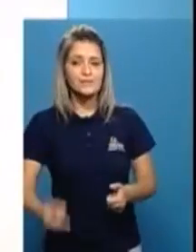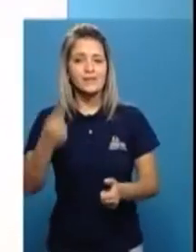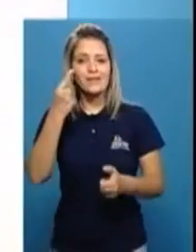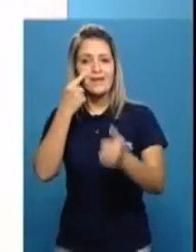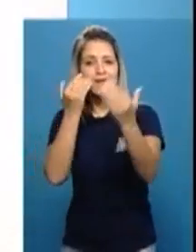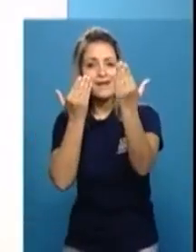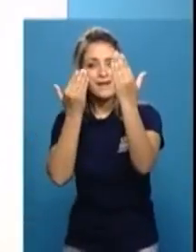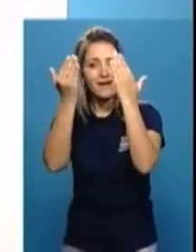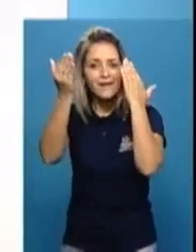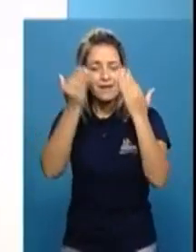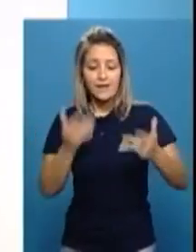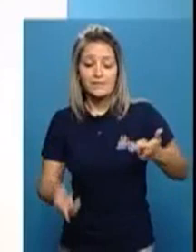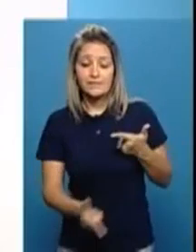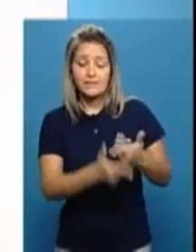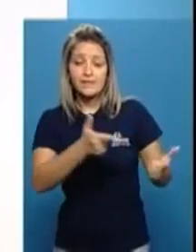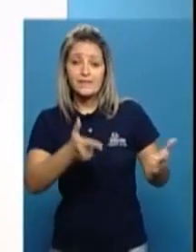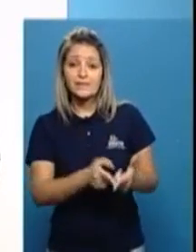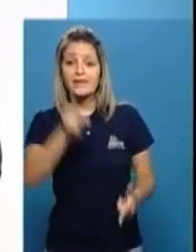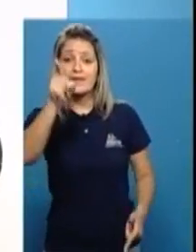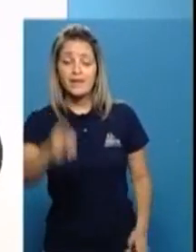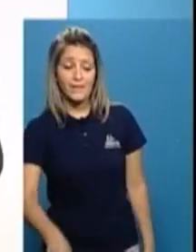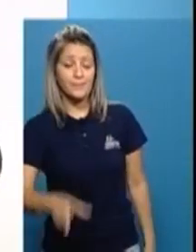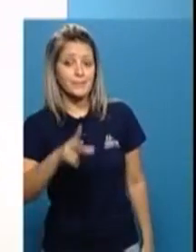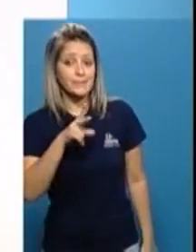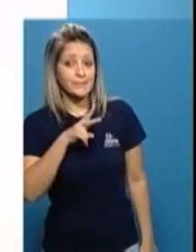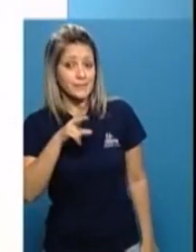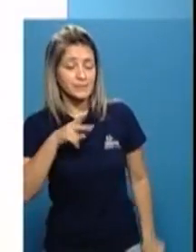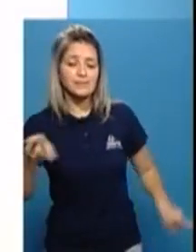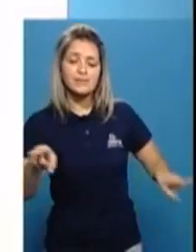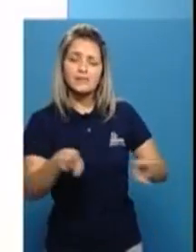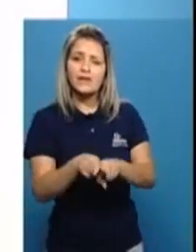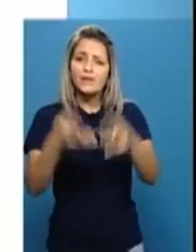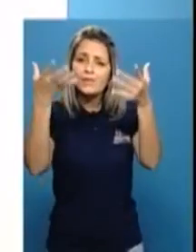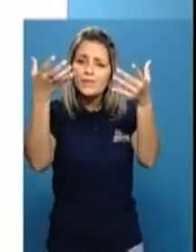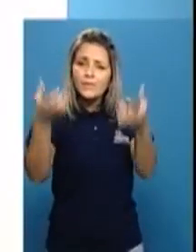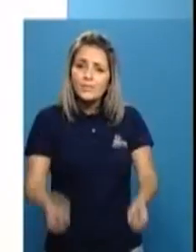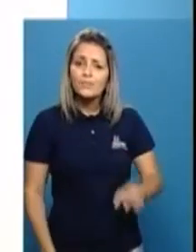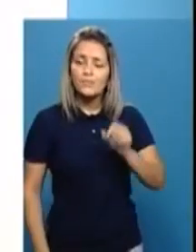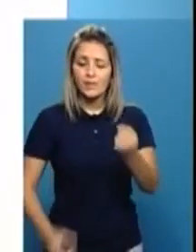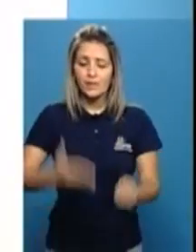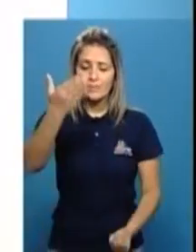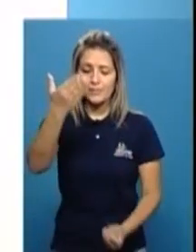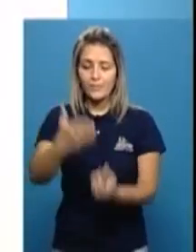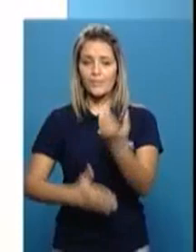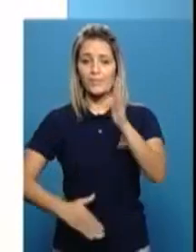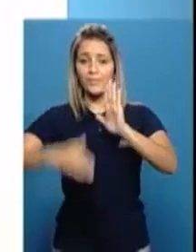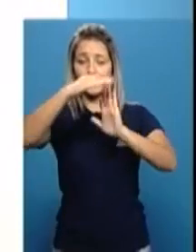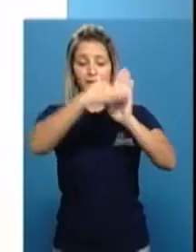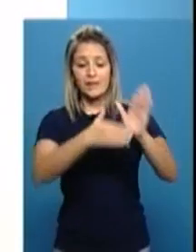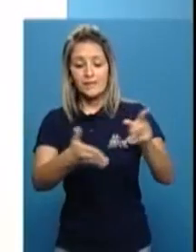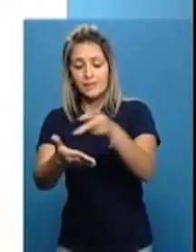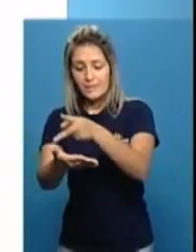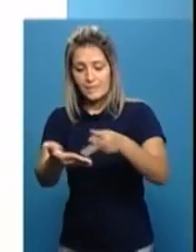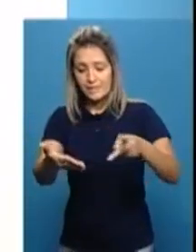os problemas, as soluções particulares. E também vai permitir a criação de técnicas de planejamento,